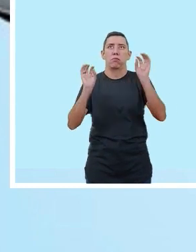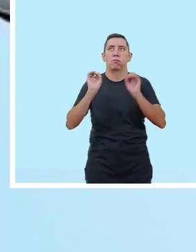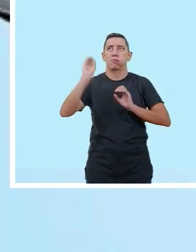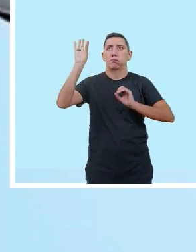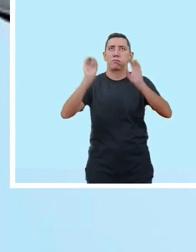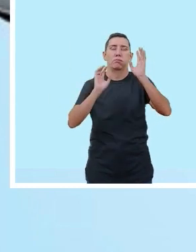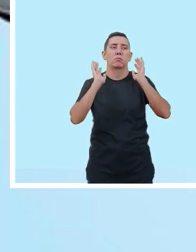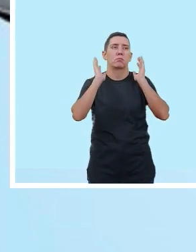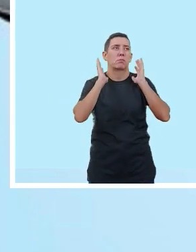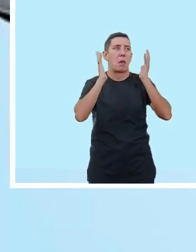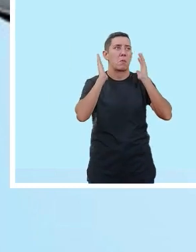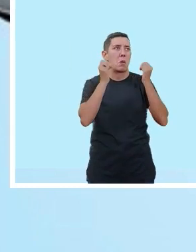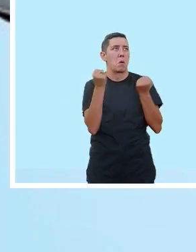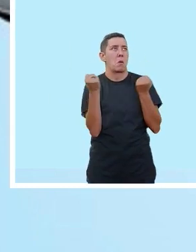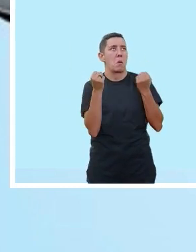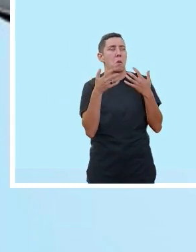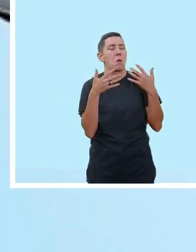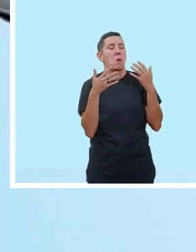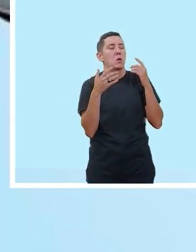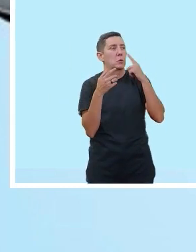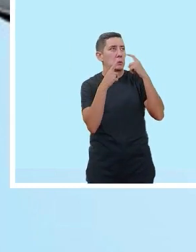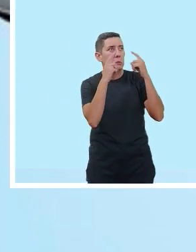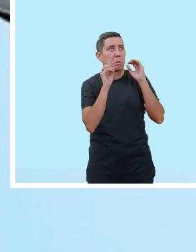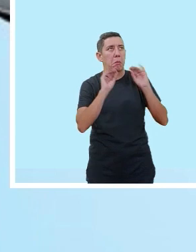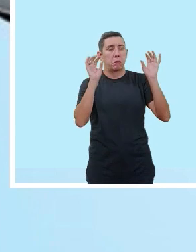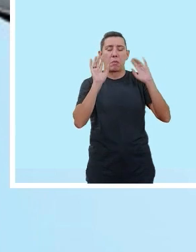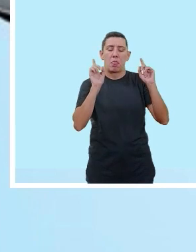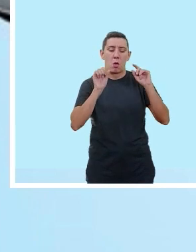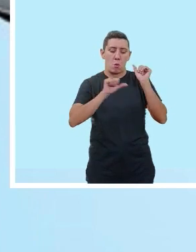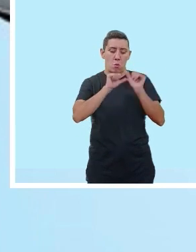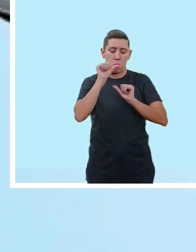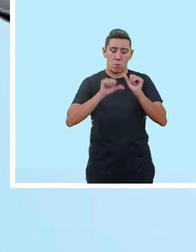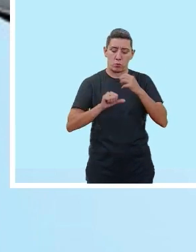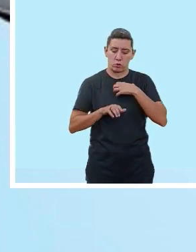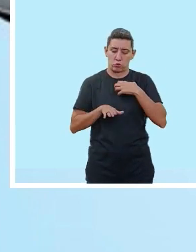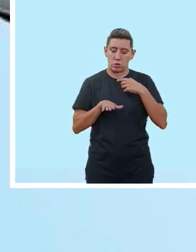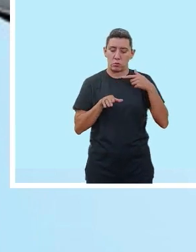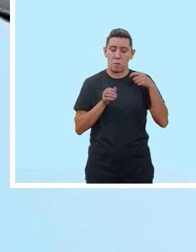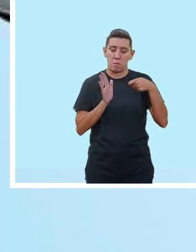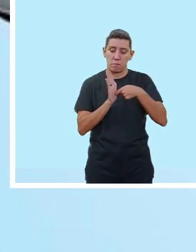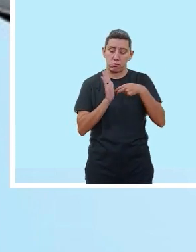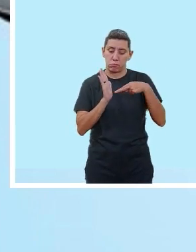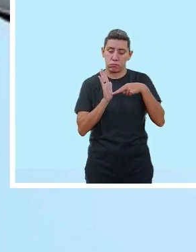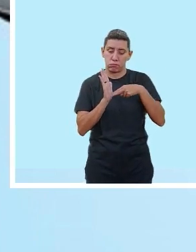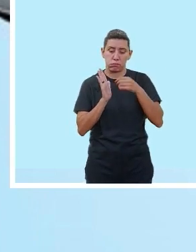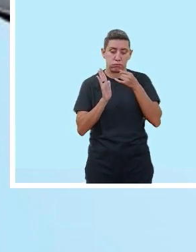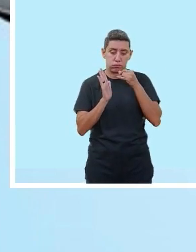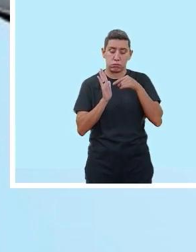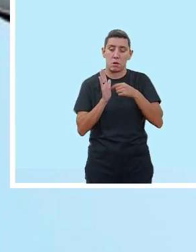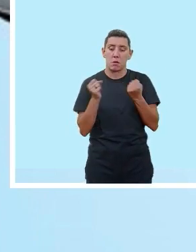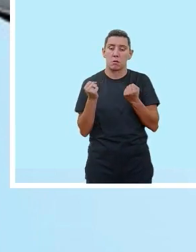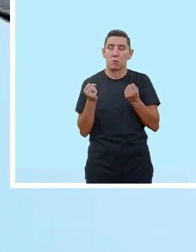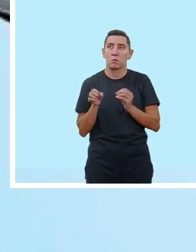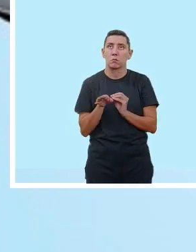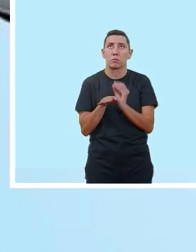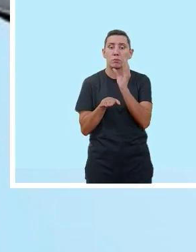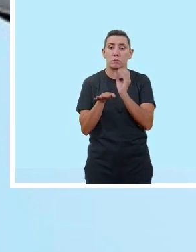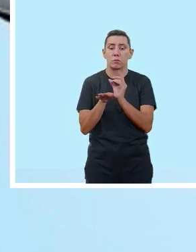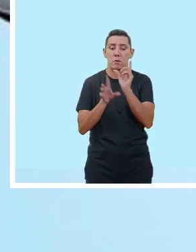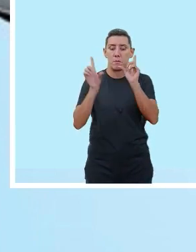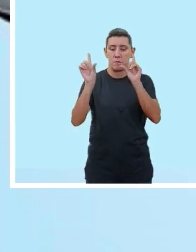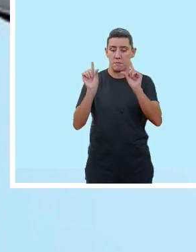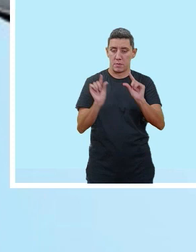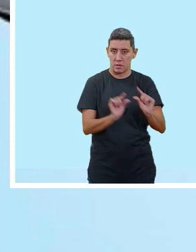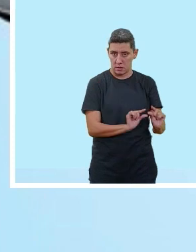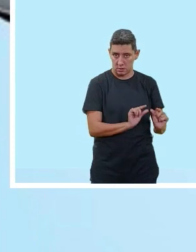Huawei, mas toda a eletrônica e controle dentro dessa solução, a Huawei trabalha para fazer o fornecimento desse